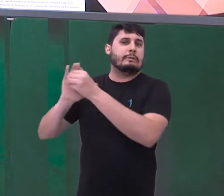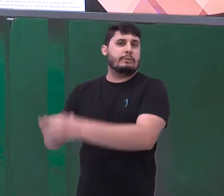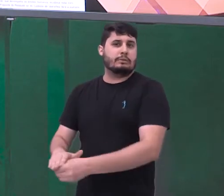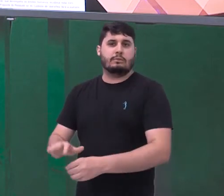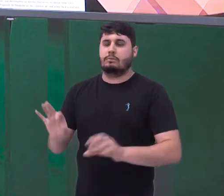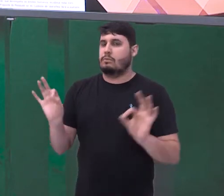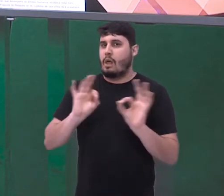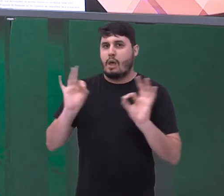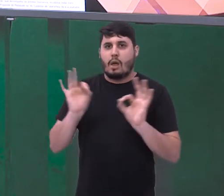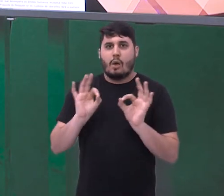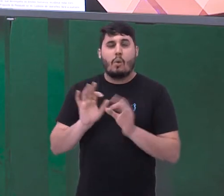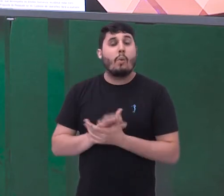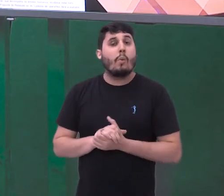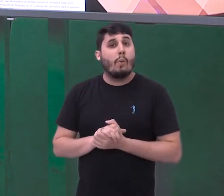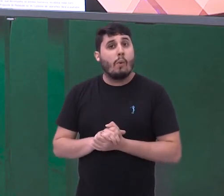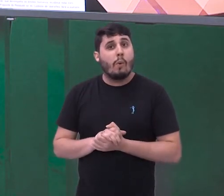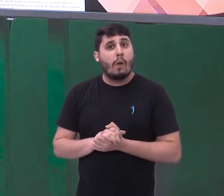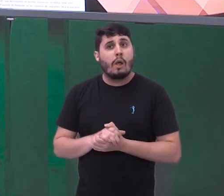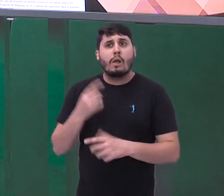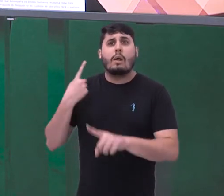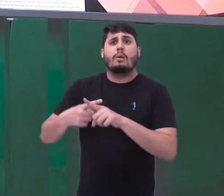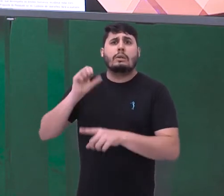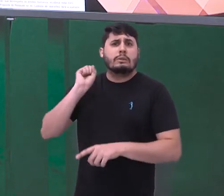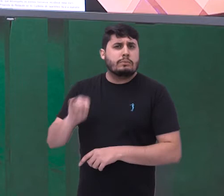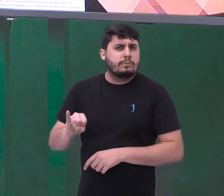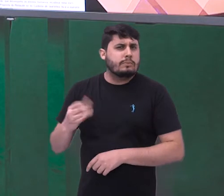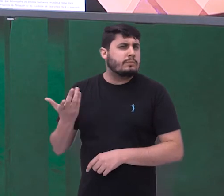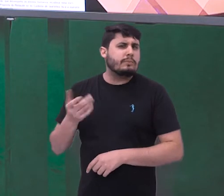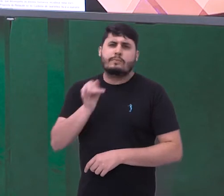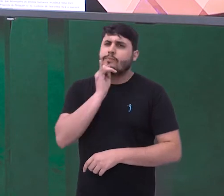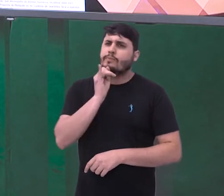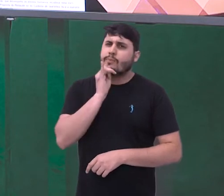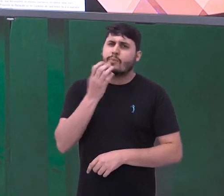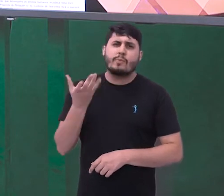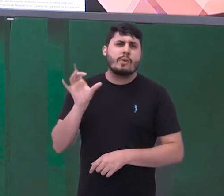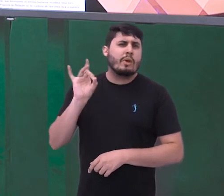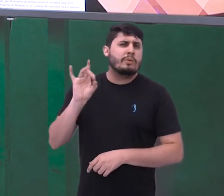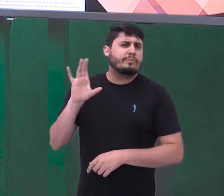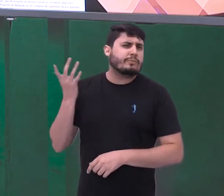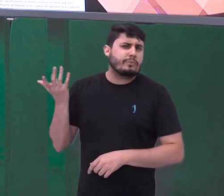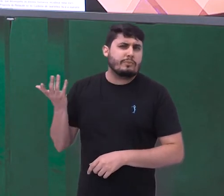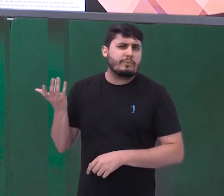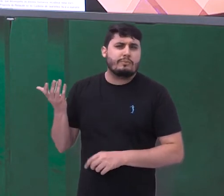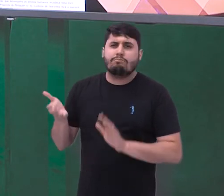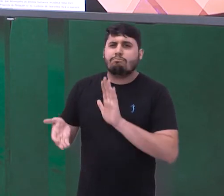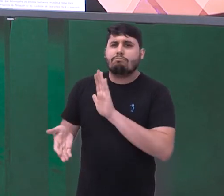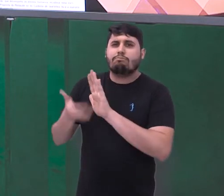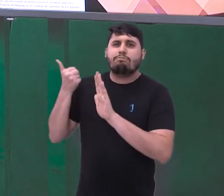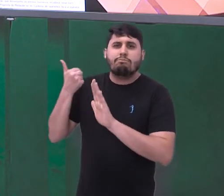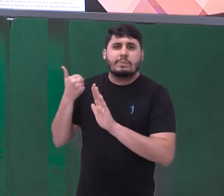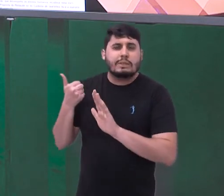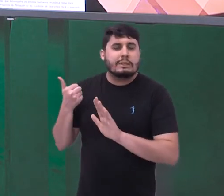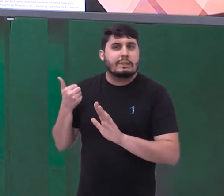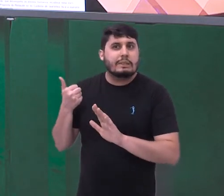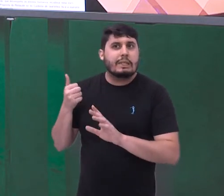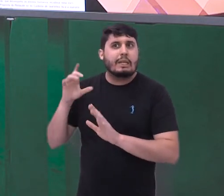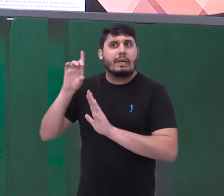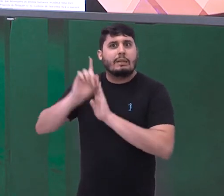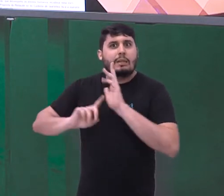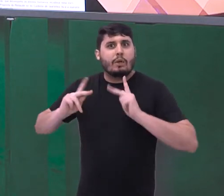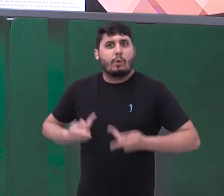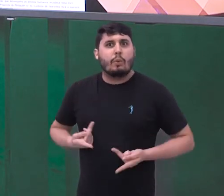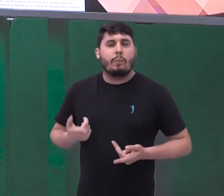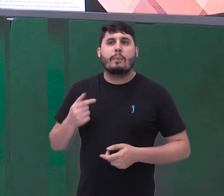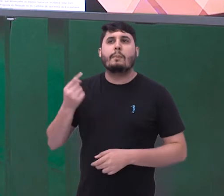motivo para ser zero, foi só uma camuflagem. Para que camuflagem? Para ver se a